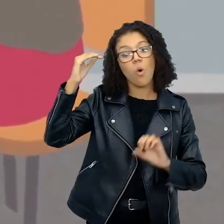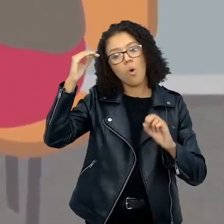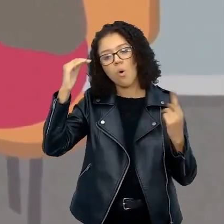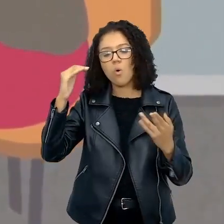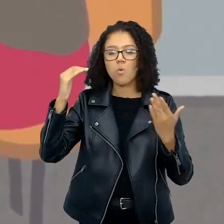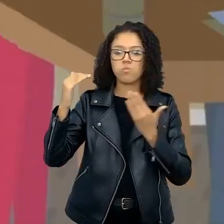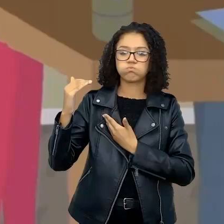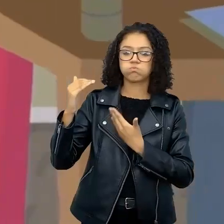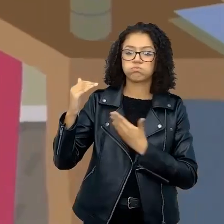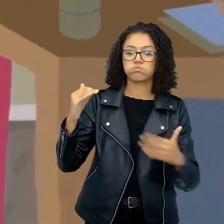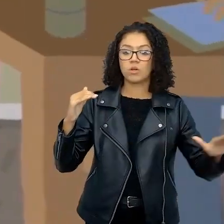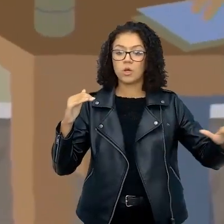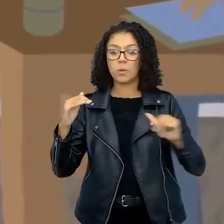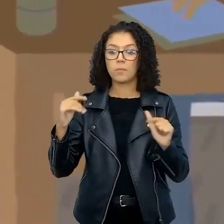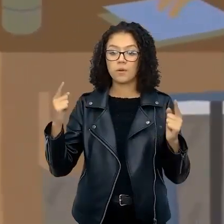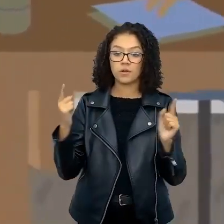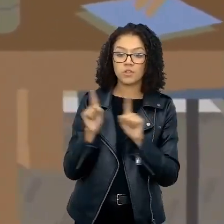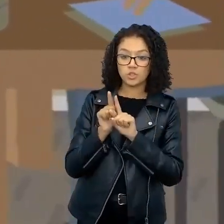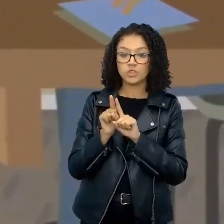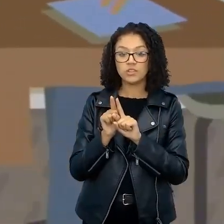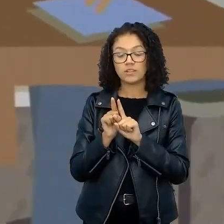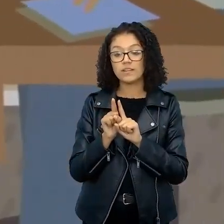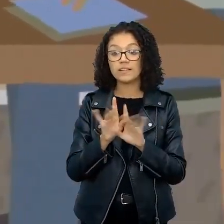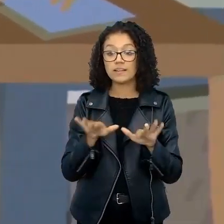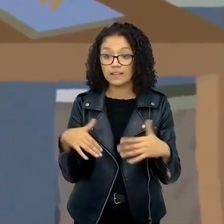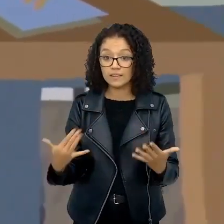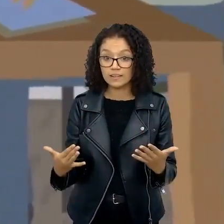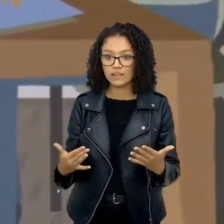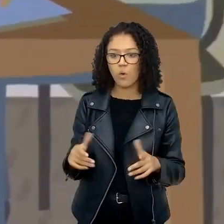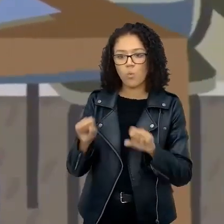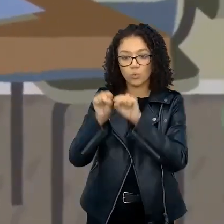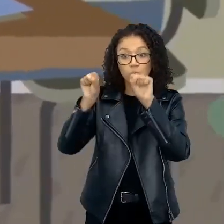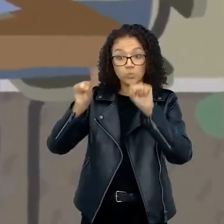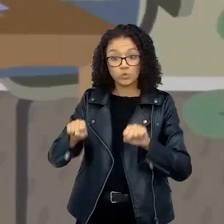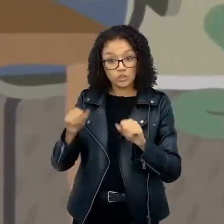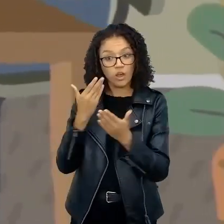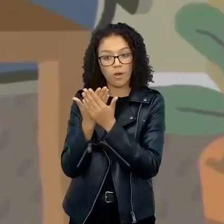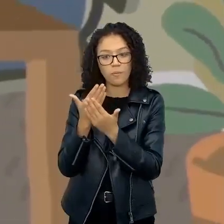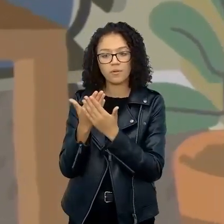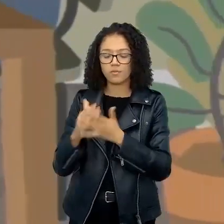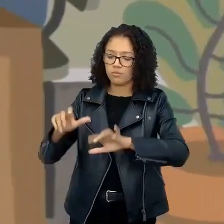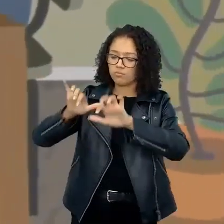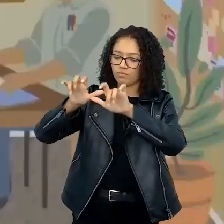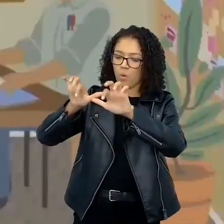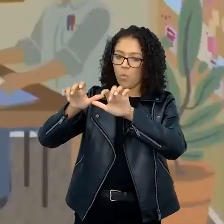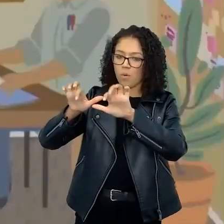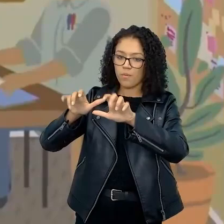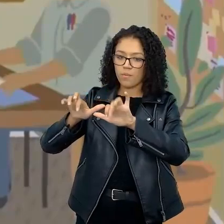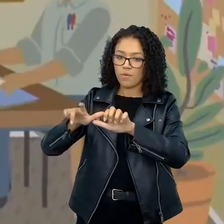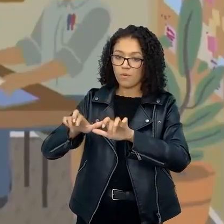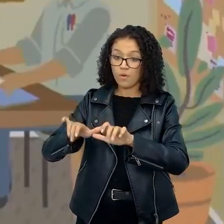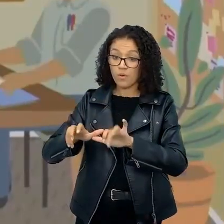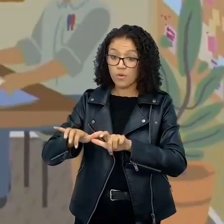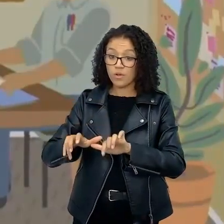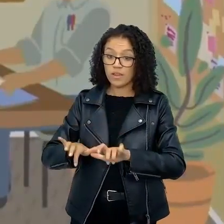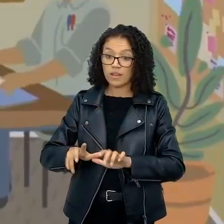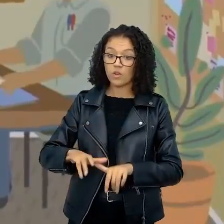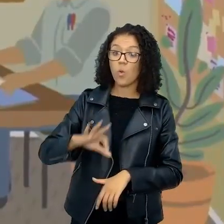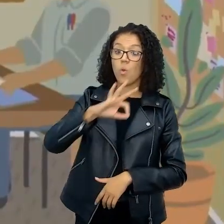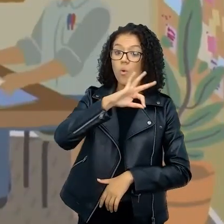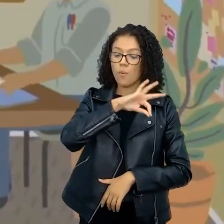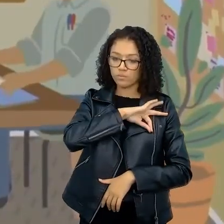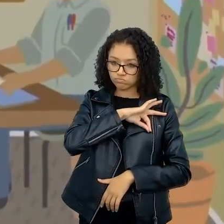vítima. O caso deve ser registrado em sistema próprio da educação. O relatório gerado na escola deve ser encaminhado para as